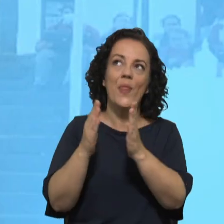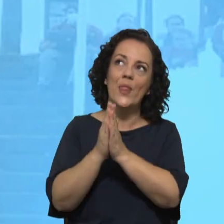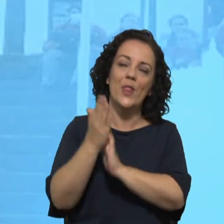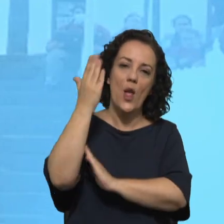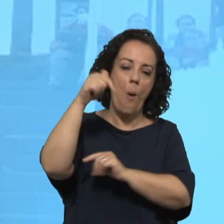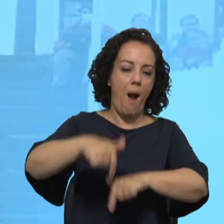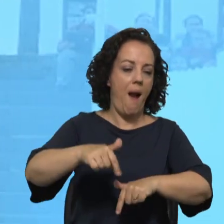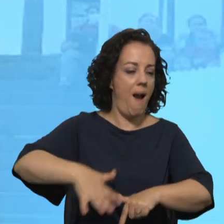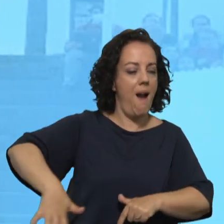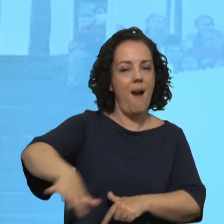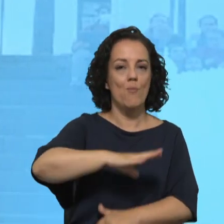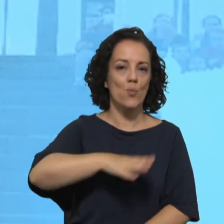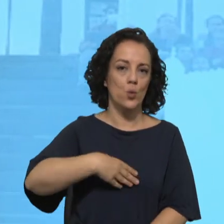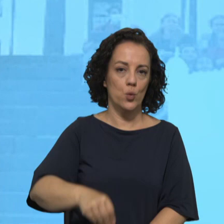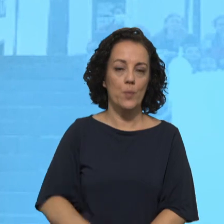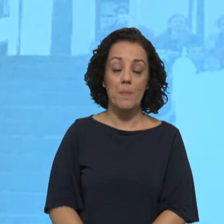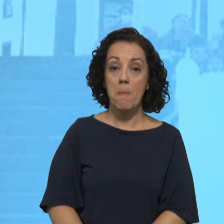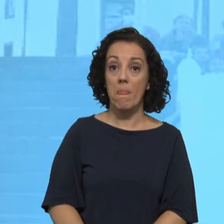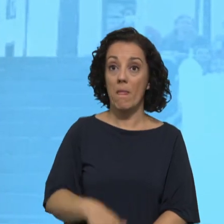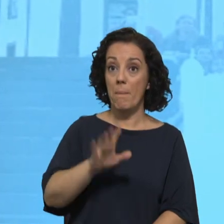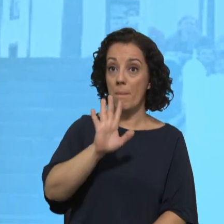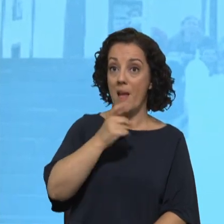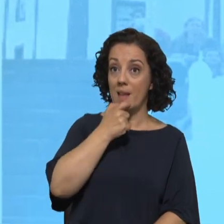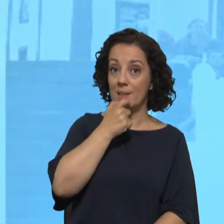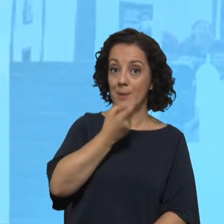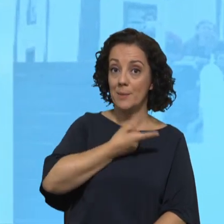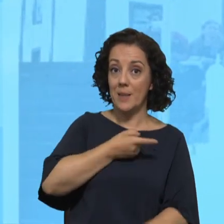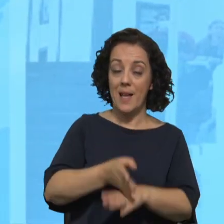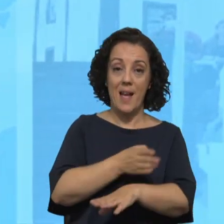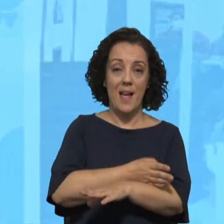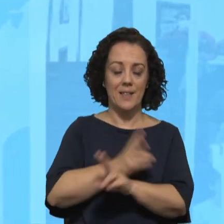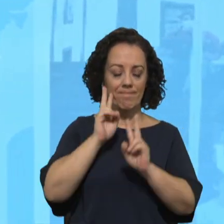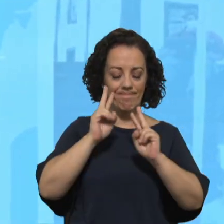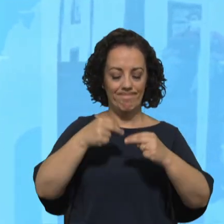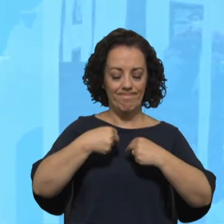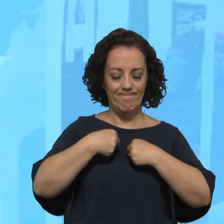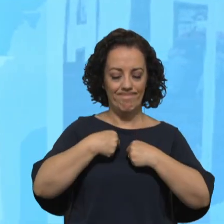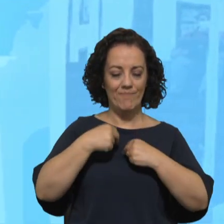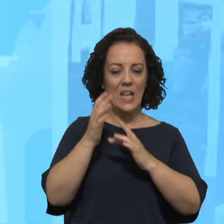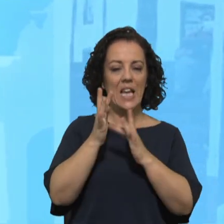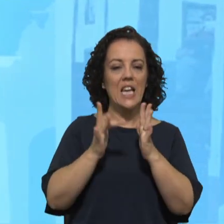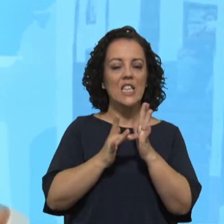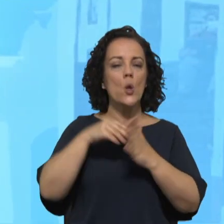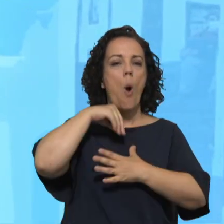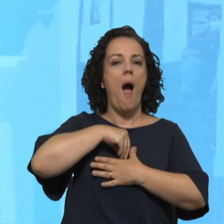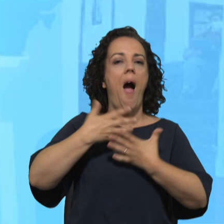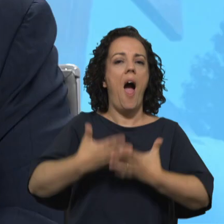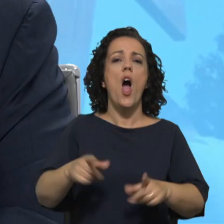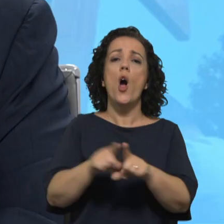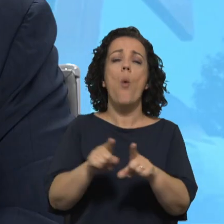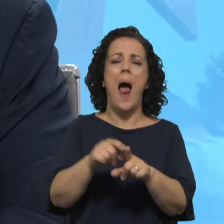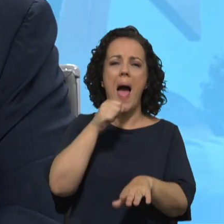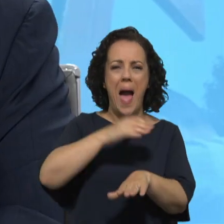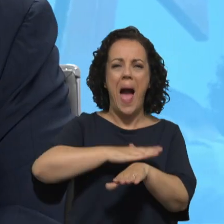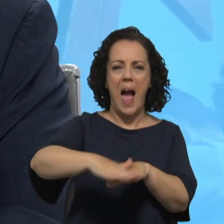que fazer uma experiência forte da presença de Cristo em nós, porque senão fica tudo muito na dúvida. É como caminhar sobre as águas e